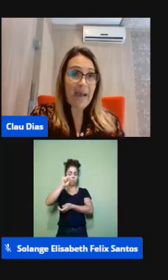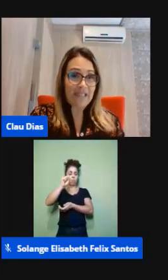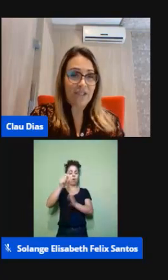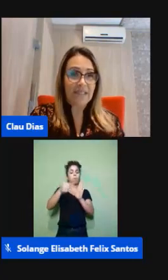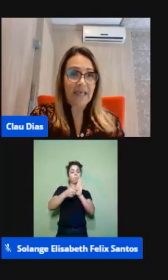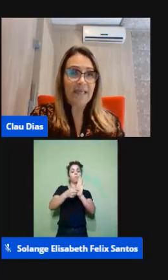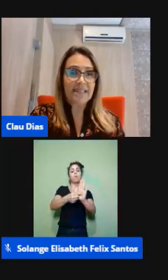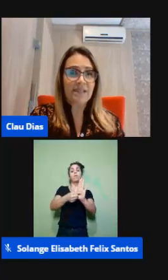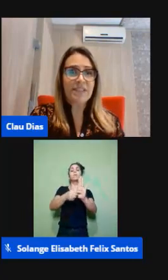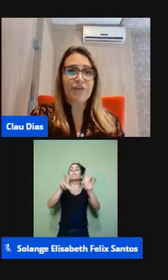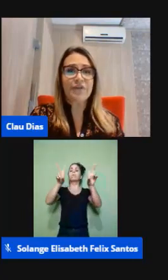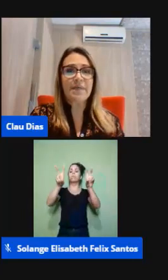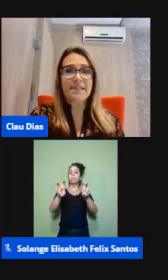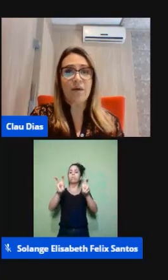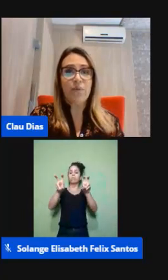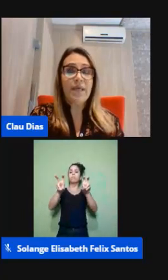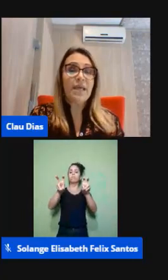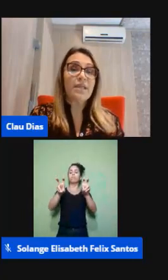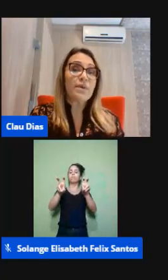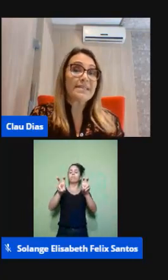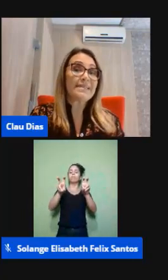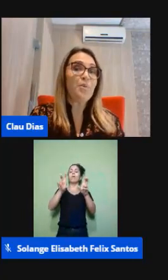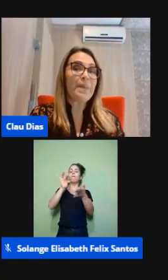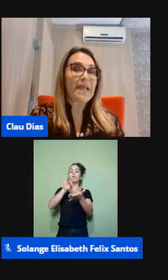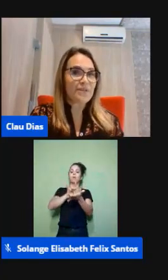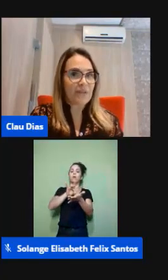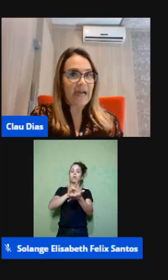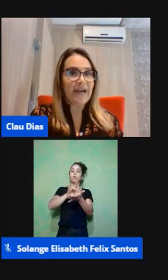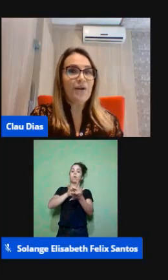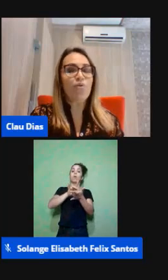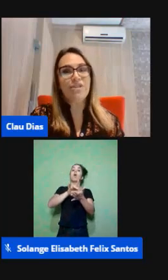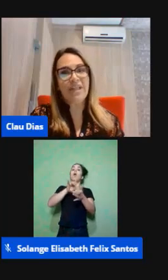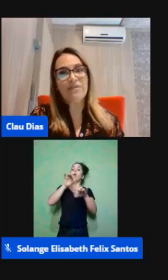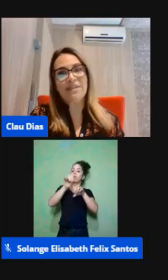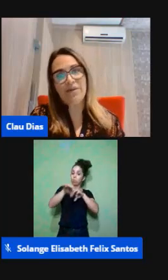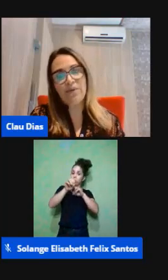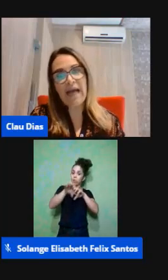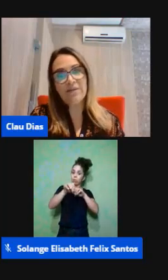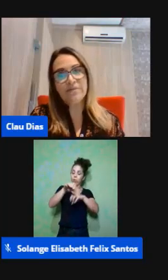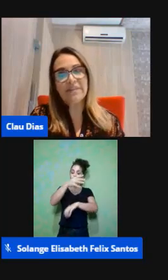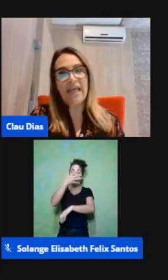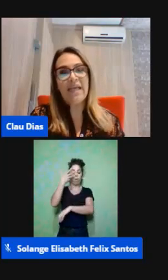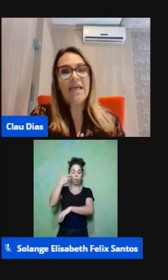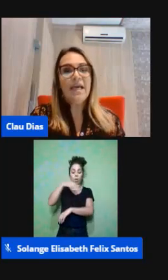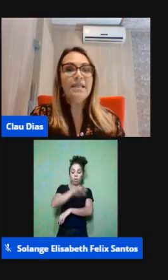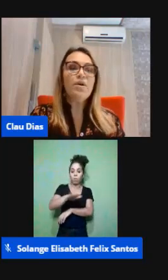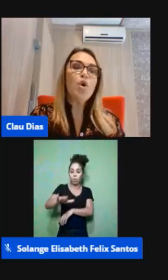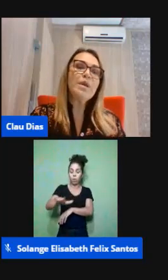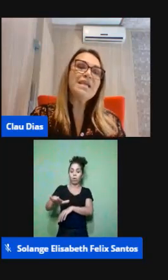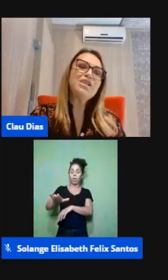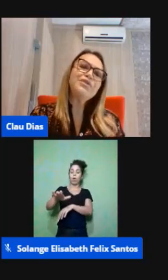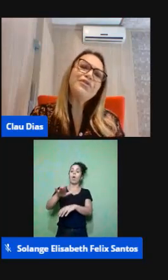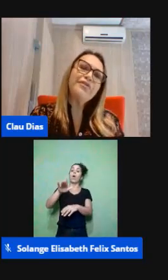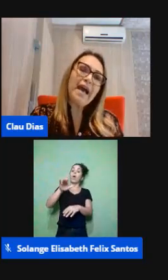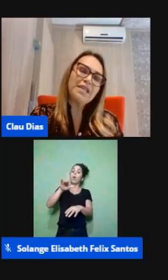seguinte temática, né? A seguinte afirmação: educação pré-escolar como direito assegurado, né? Então, como que a gente faz